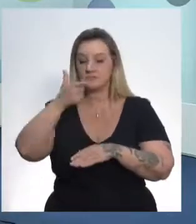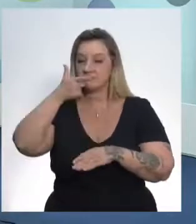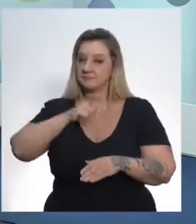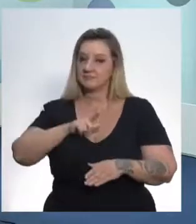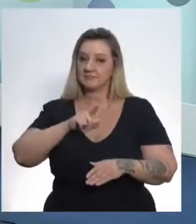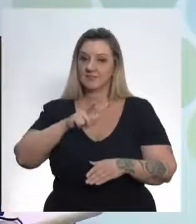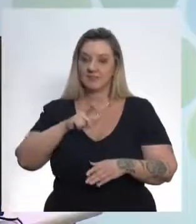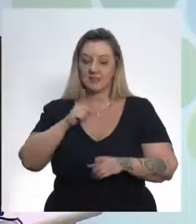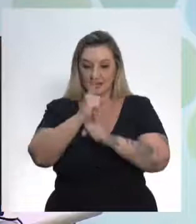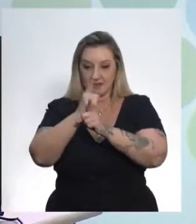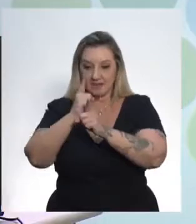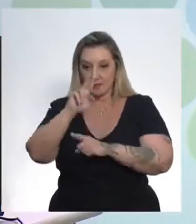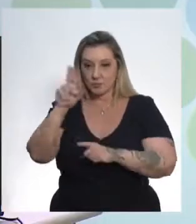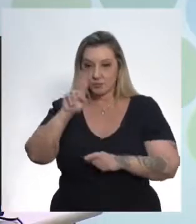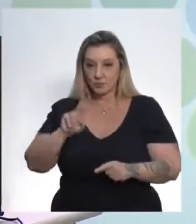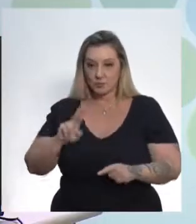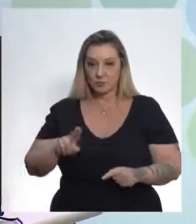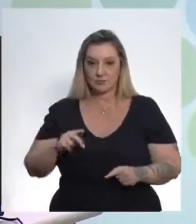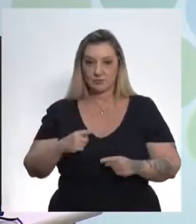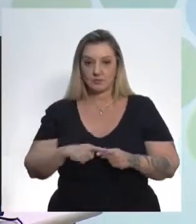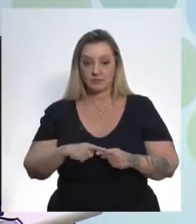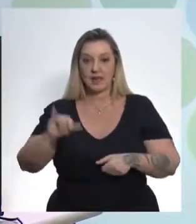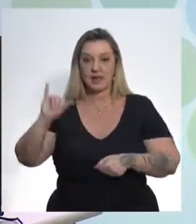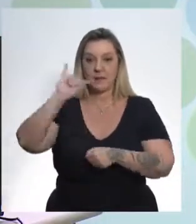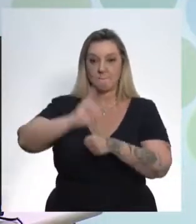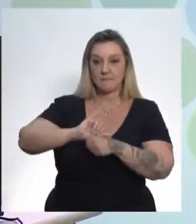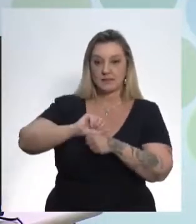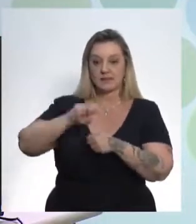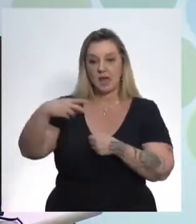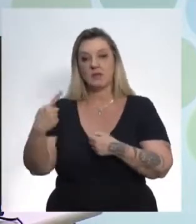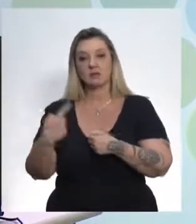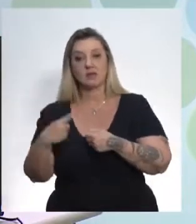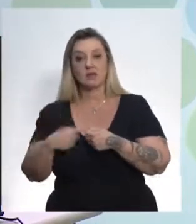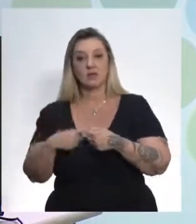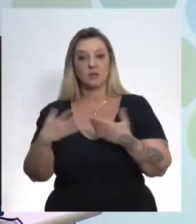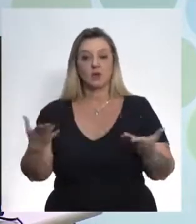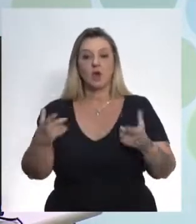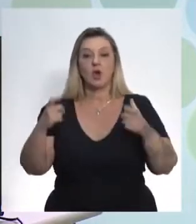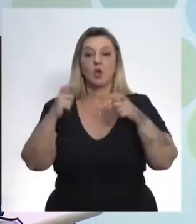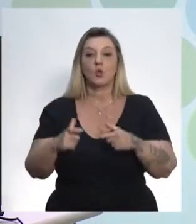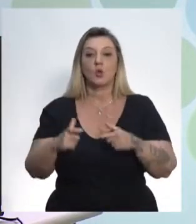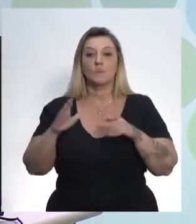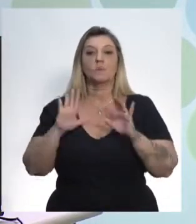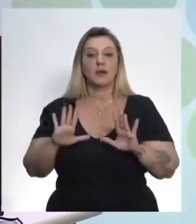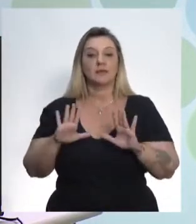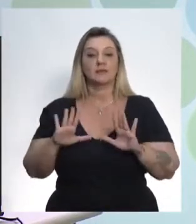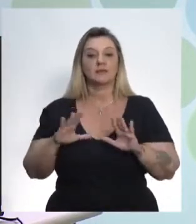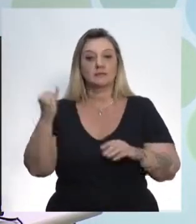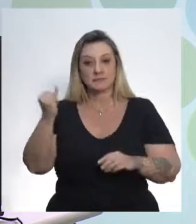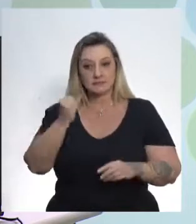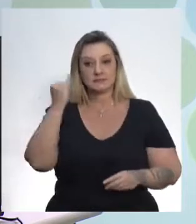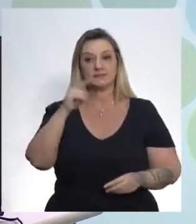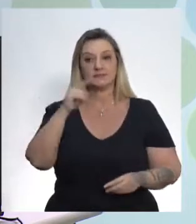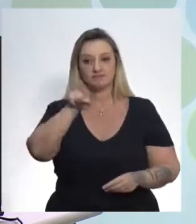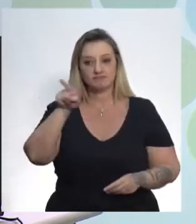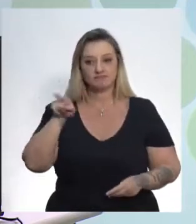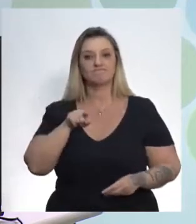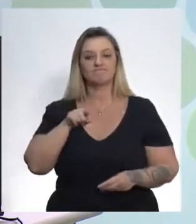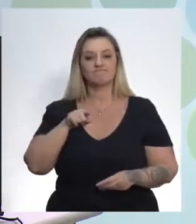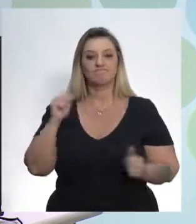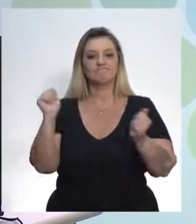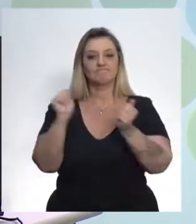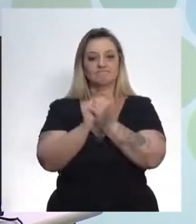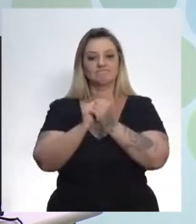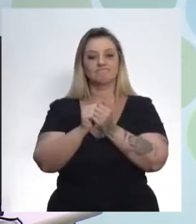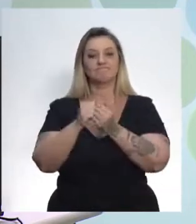consegue identificar, né, se é da capital, do interior, a localidade, mas o importante é que vocês estão